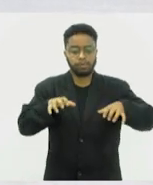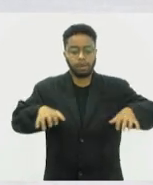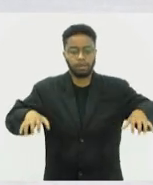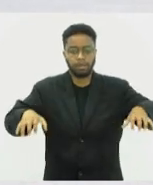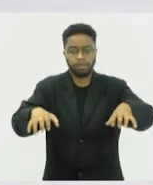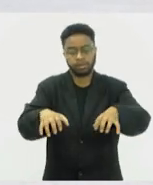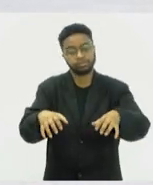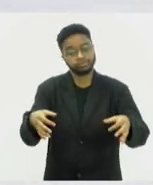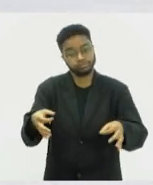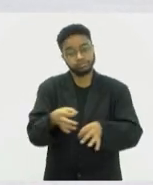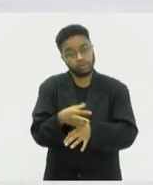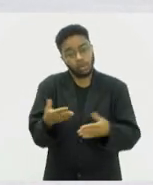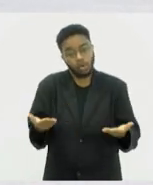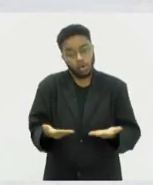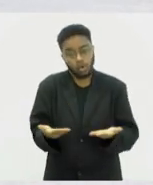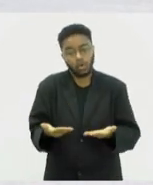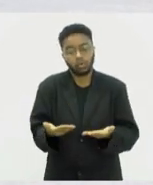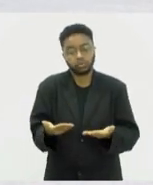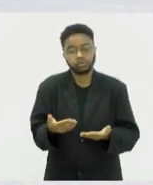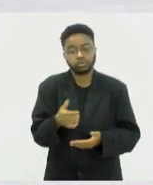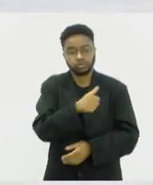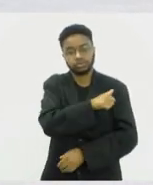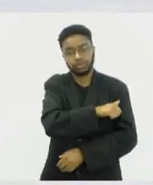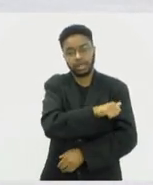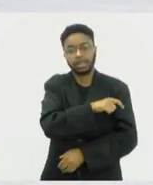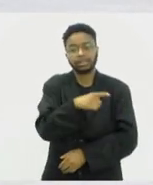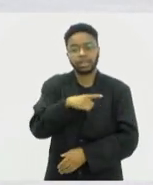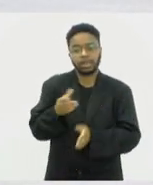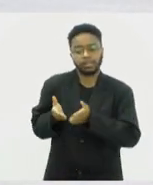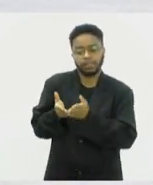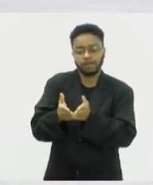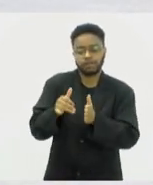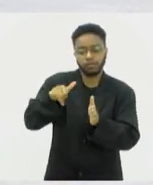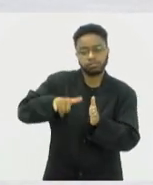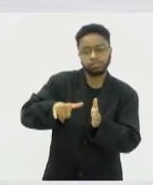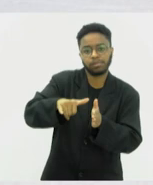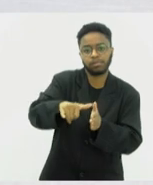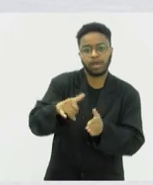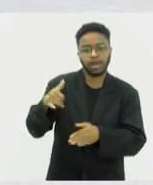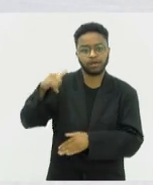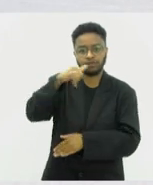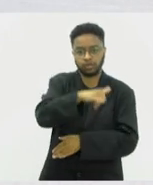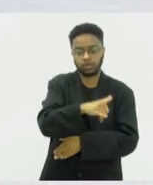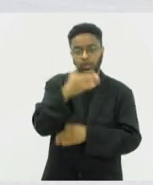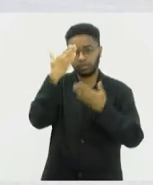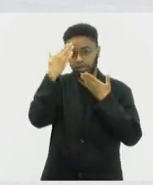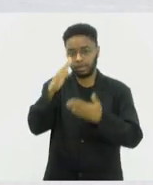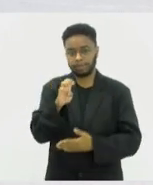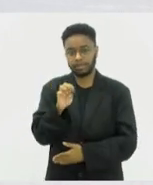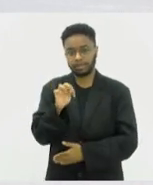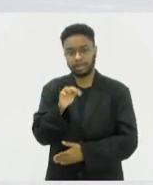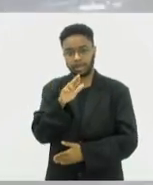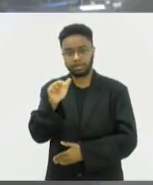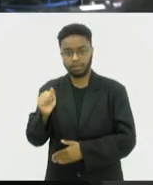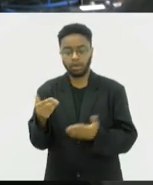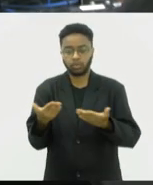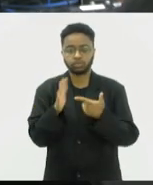isso. Hoje, o Rio amanheceu com esse porta-aviões americano. Obrigado, Beterraba, pelas imagens de